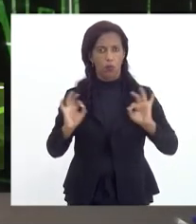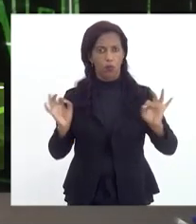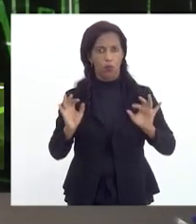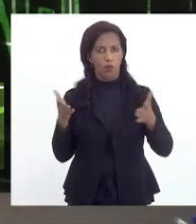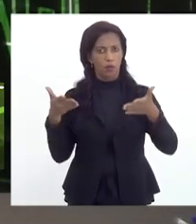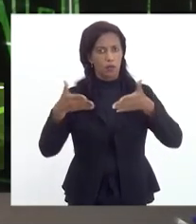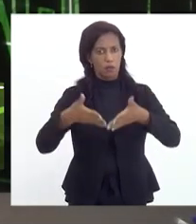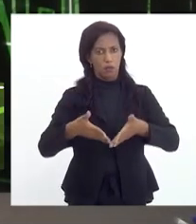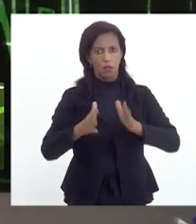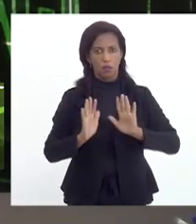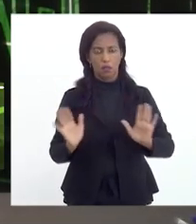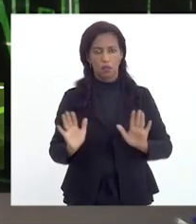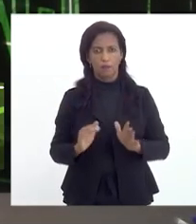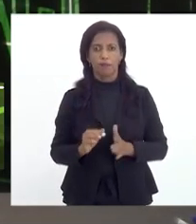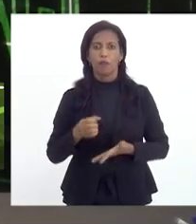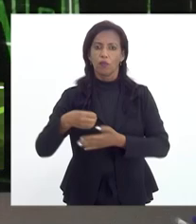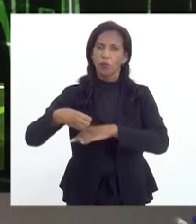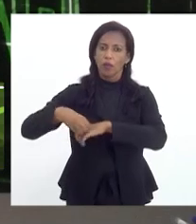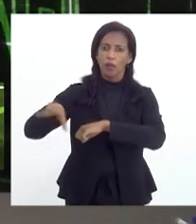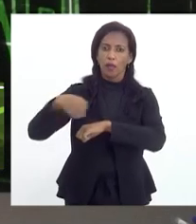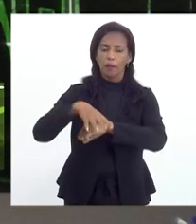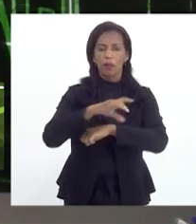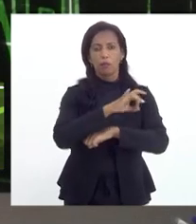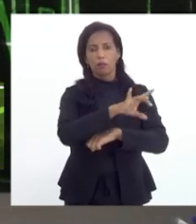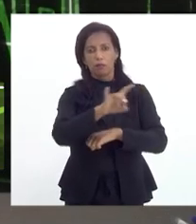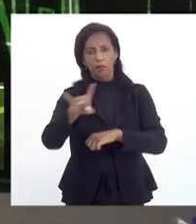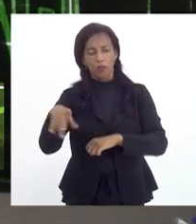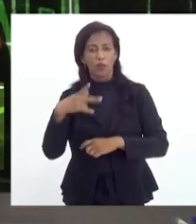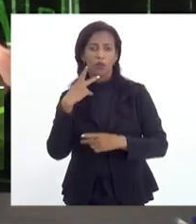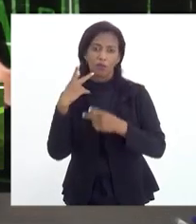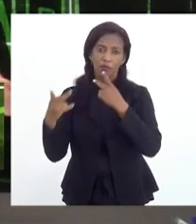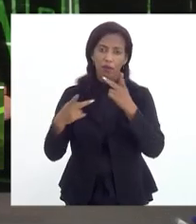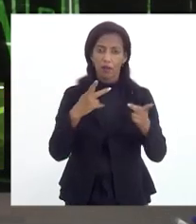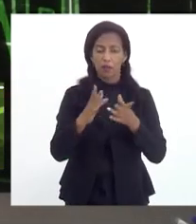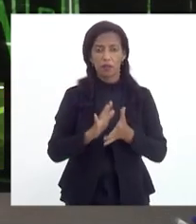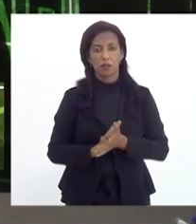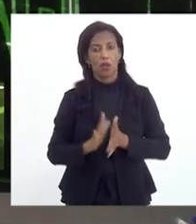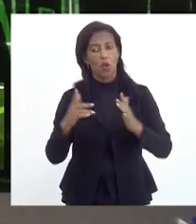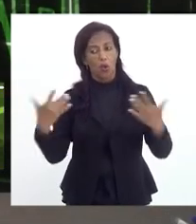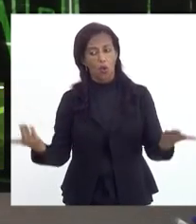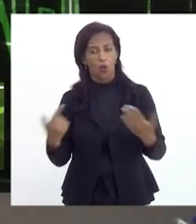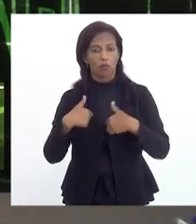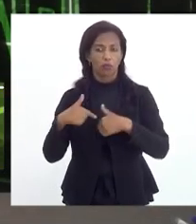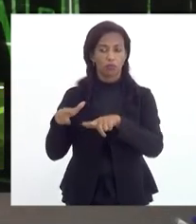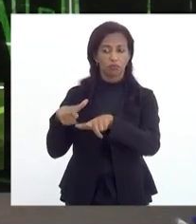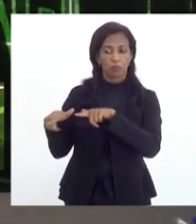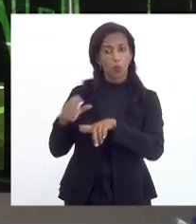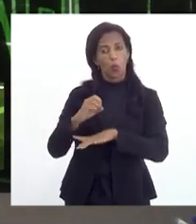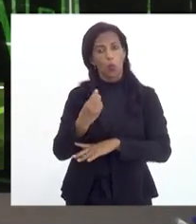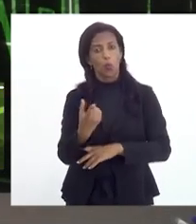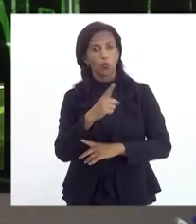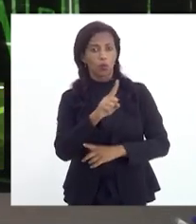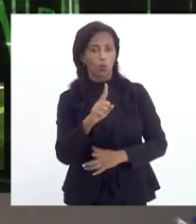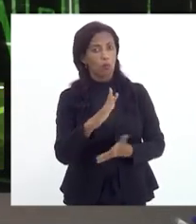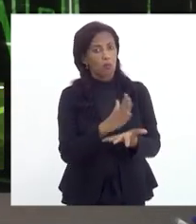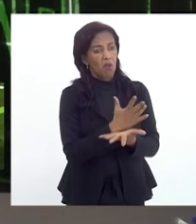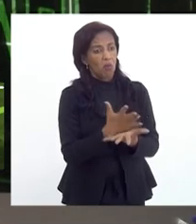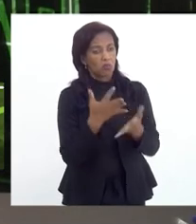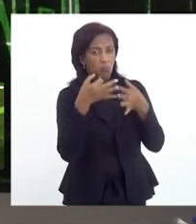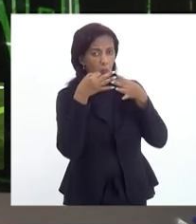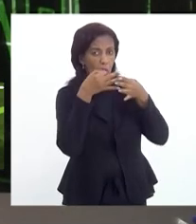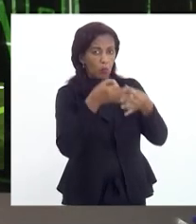centraliza isso Foi encaminhado Para cada órgão Para que dissesse Olha, estamos fazendo Ou não Alguns podem não ter Se